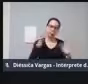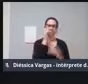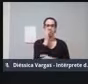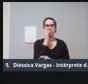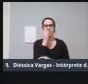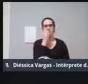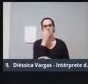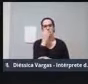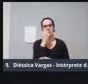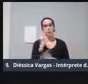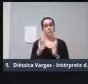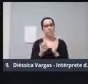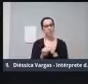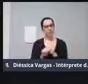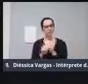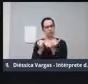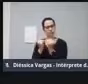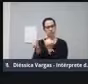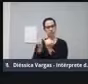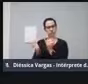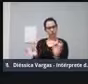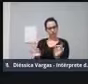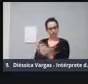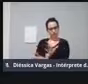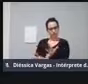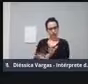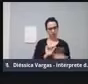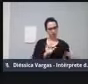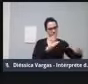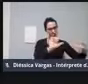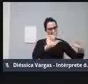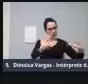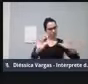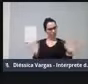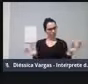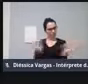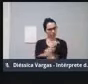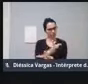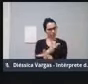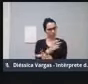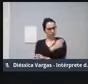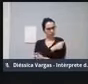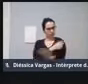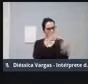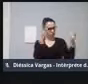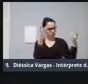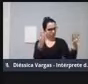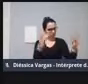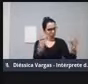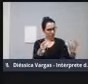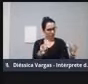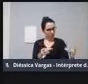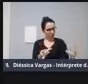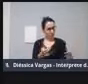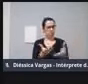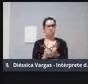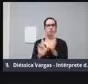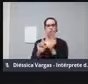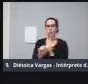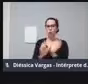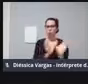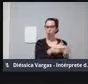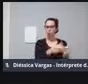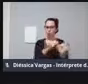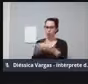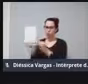finalizava quando todo esse painel tivesse construído pelos alunos. E após todos os grupos finalizarem,